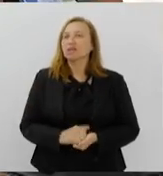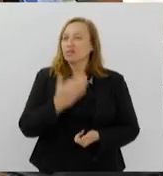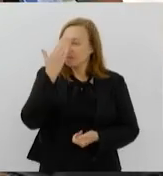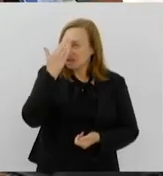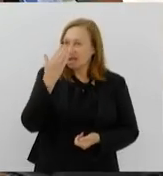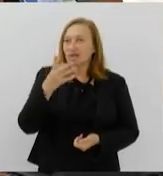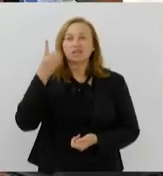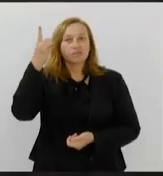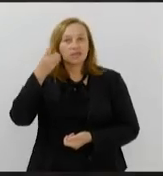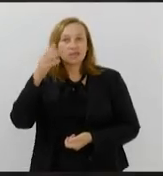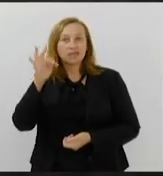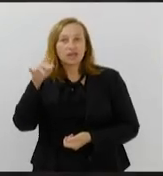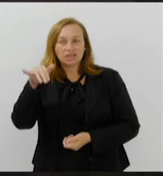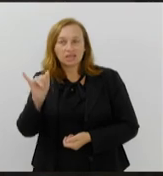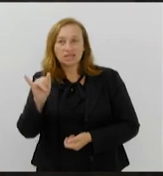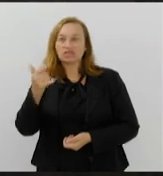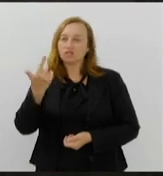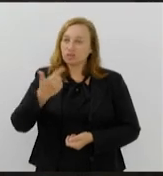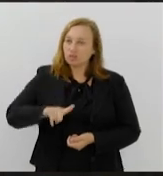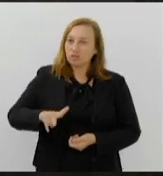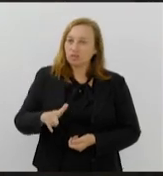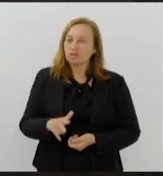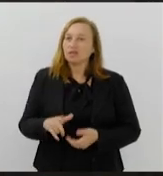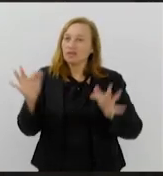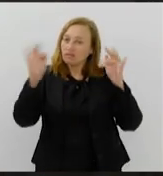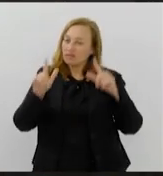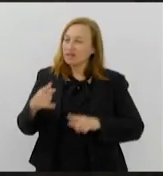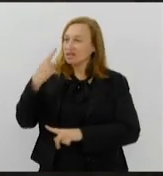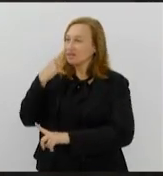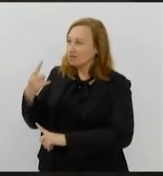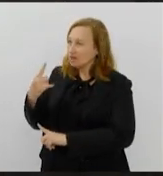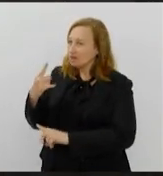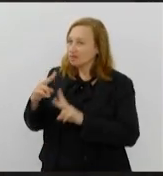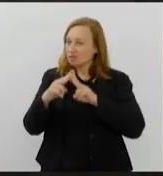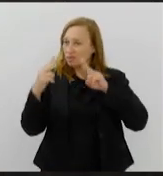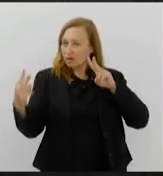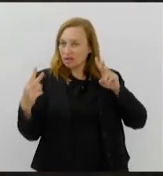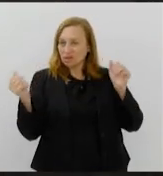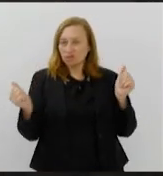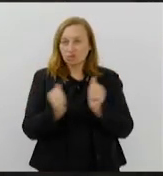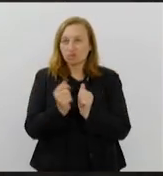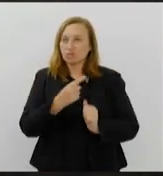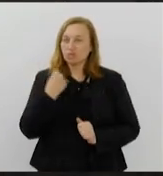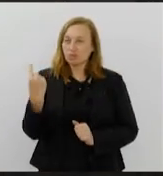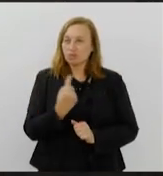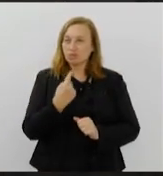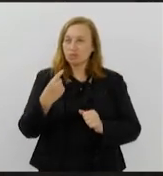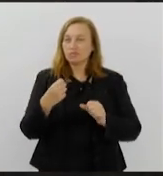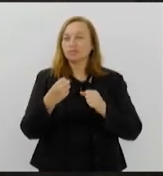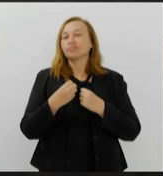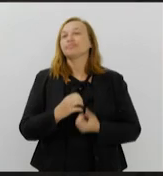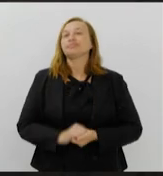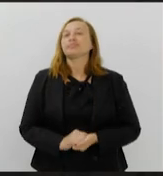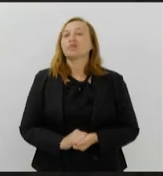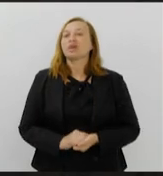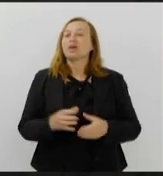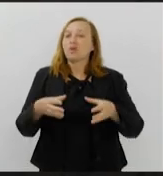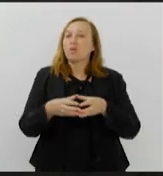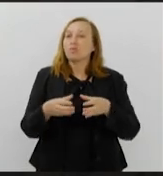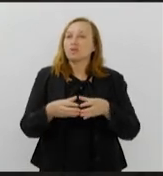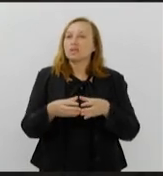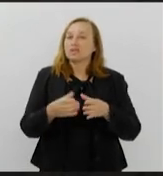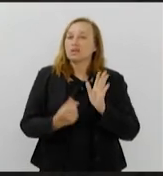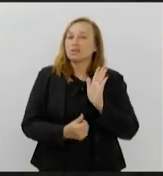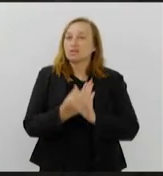obrigado, deputado Tandy, mais uma vez, feliz em revê-lo aqui no sistema online conosco, na sessão. Pela Comissão de